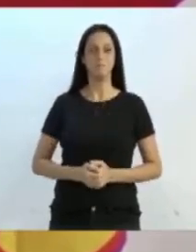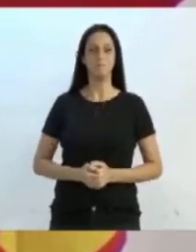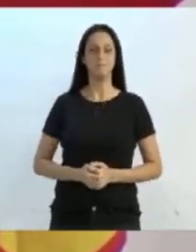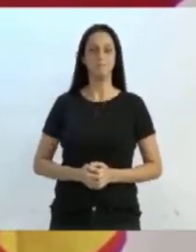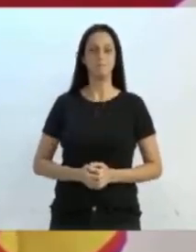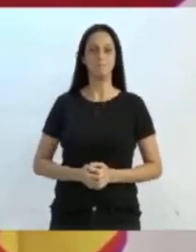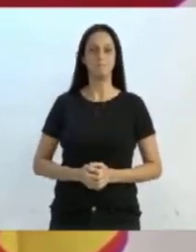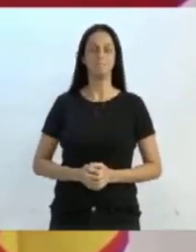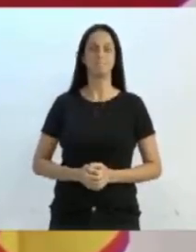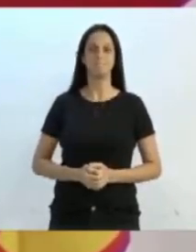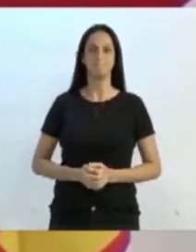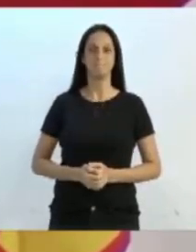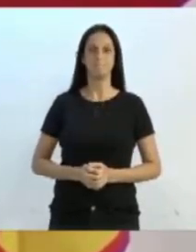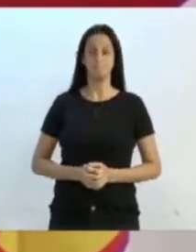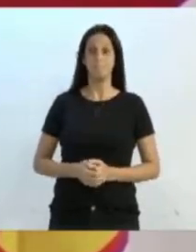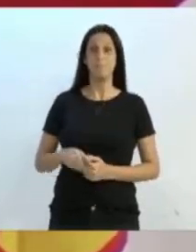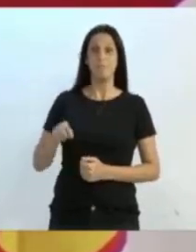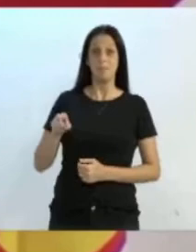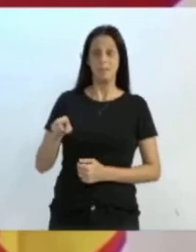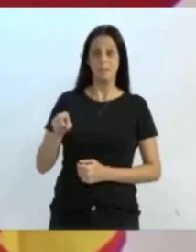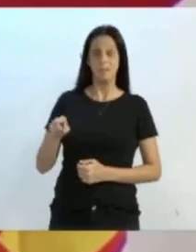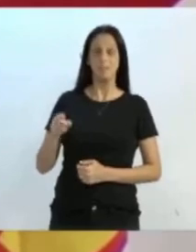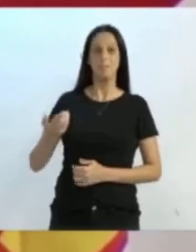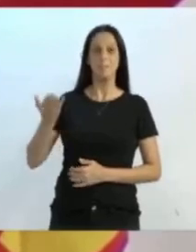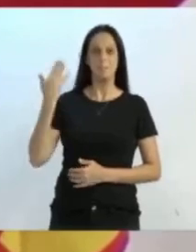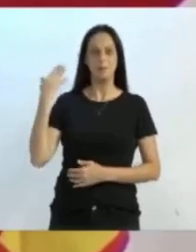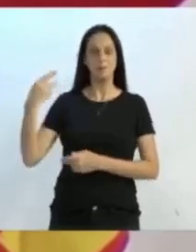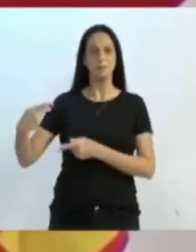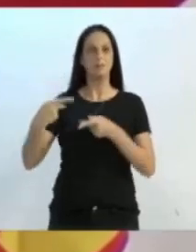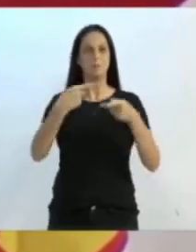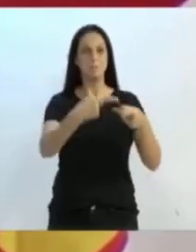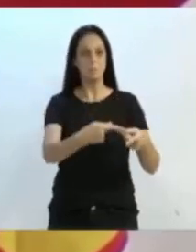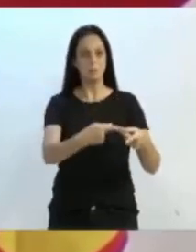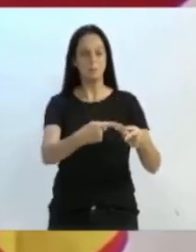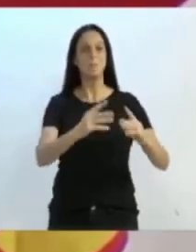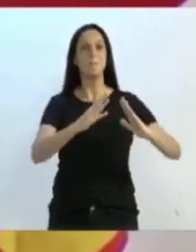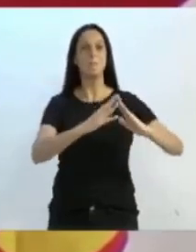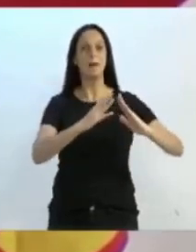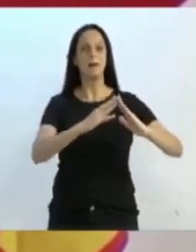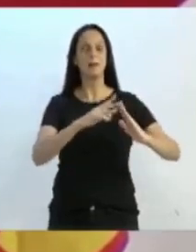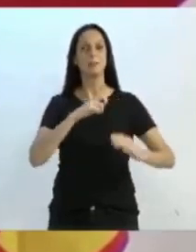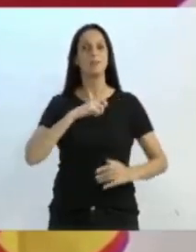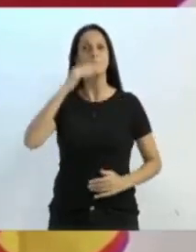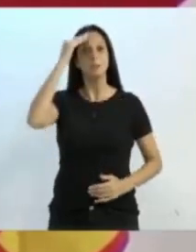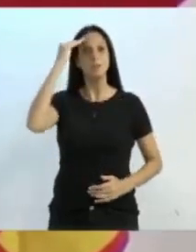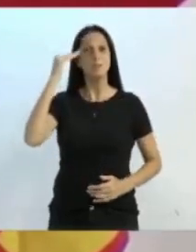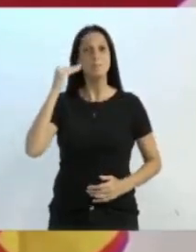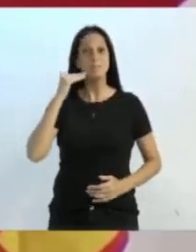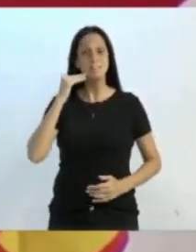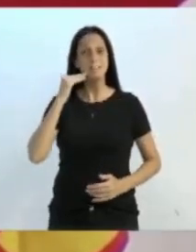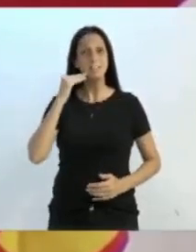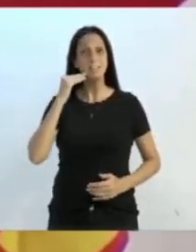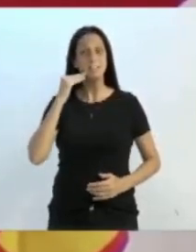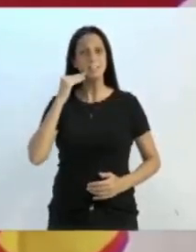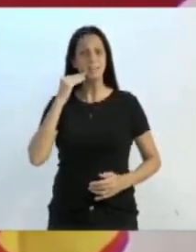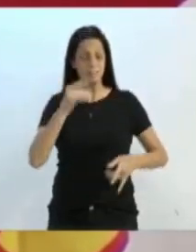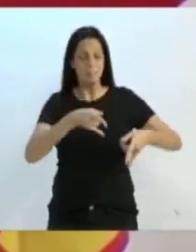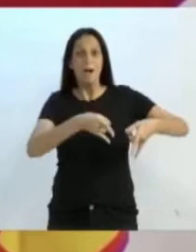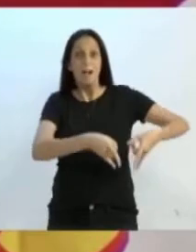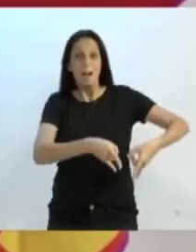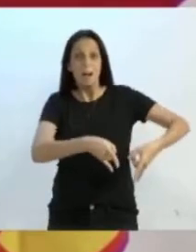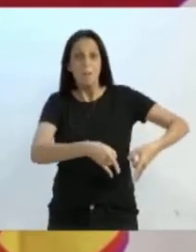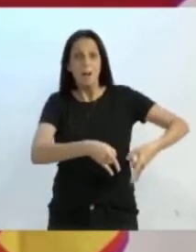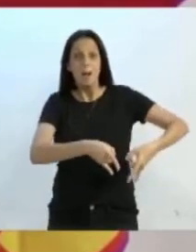vereador Maurício Gol, um dia eles chegaram em uma casa que tinha um adolescente amarrado com uma corrente numa cama de